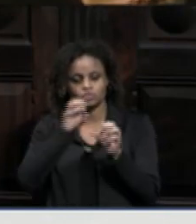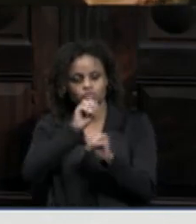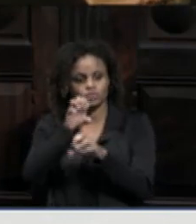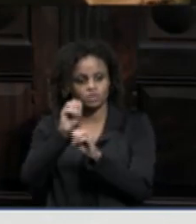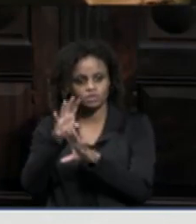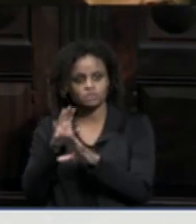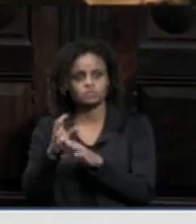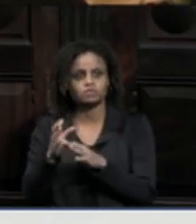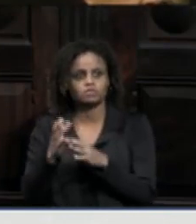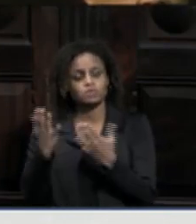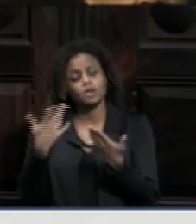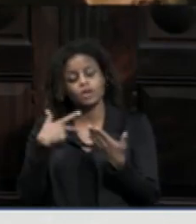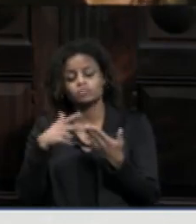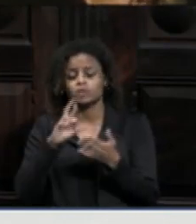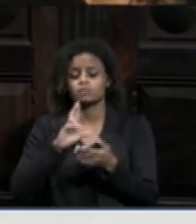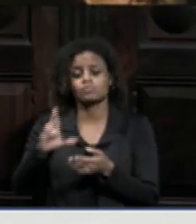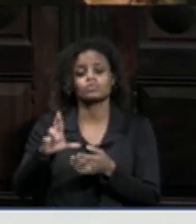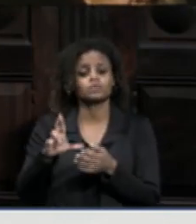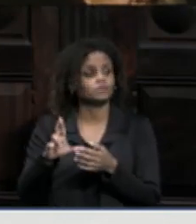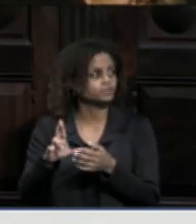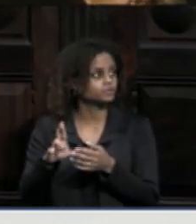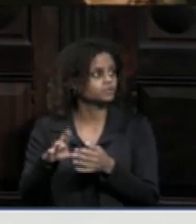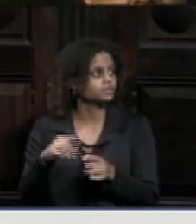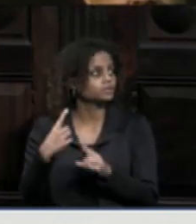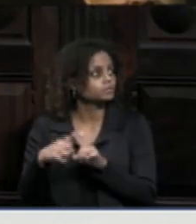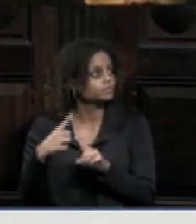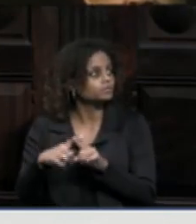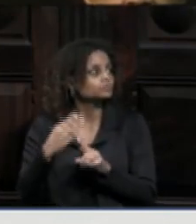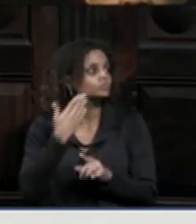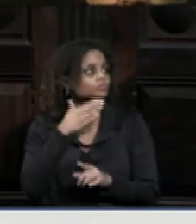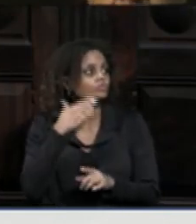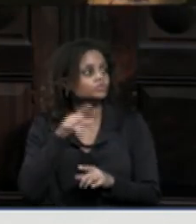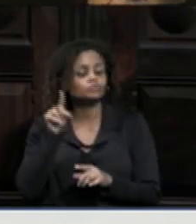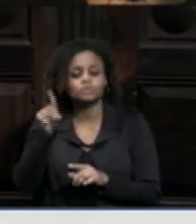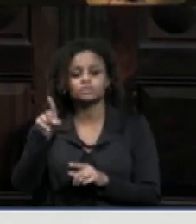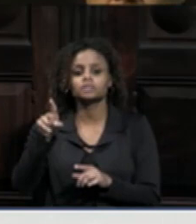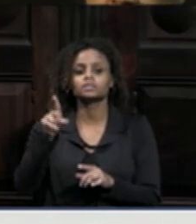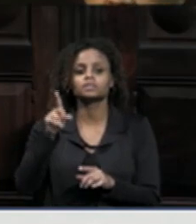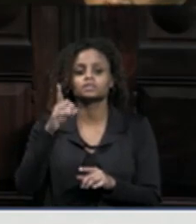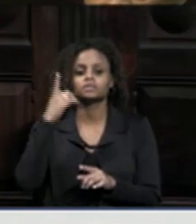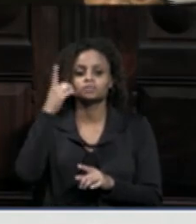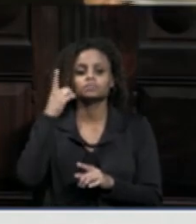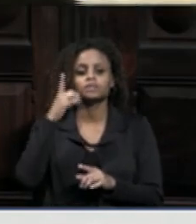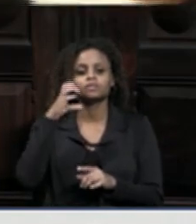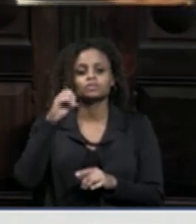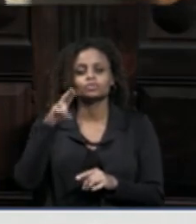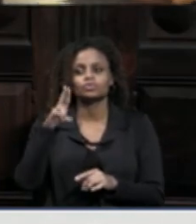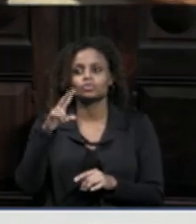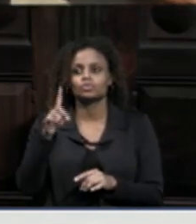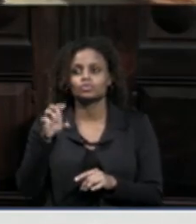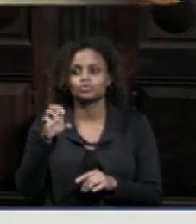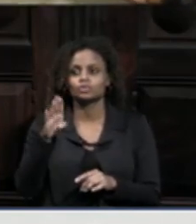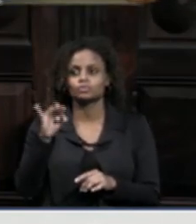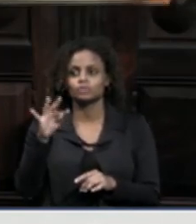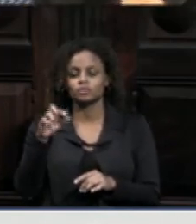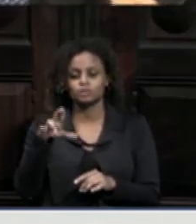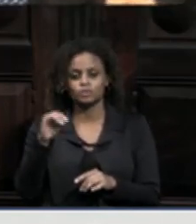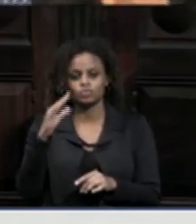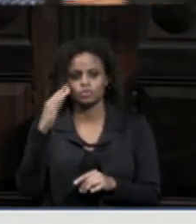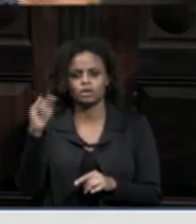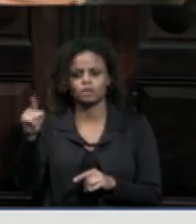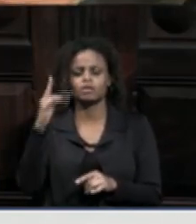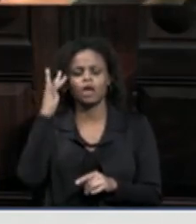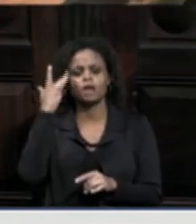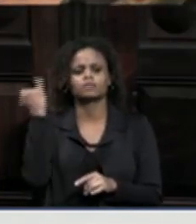podemos deliberar, porque eu entendo que também o nobre deputado Conde Bittencourt tem interesse em atender esse pleito de uma forma imediata.